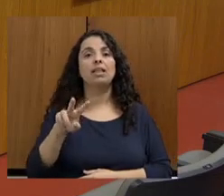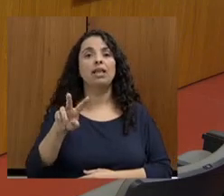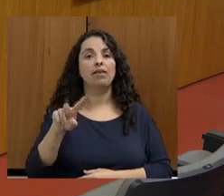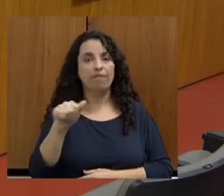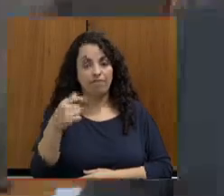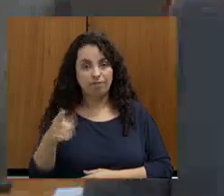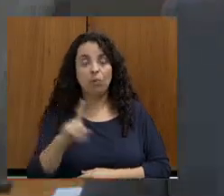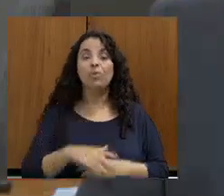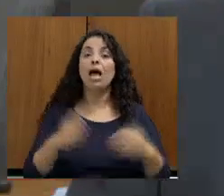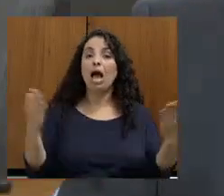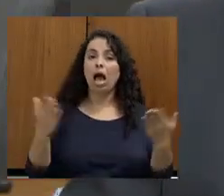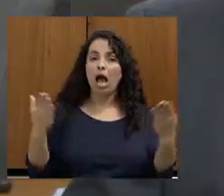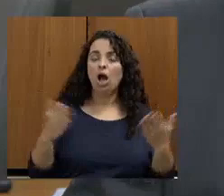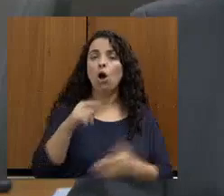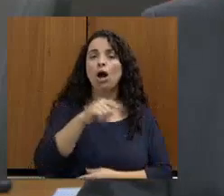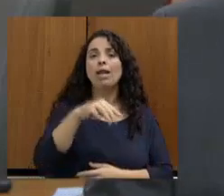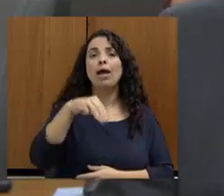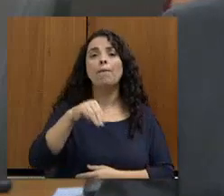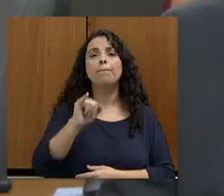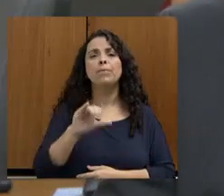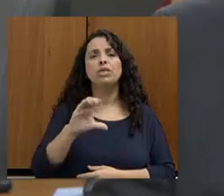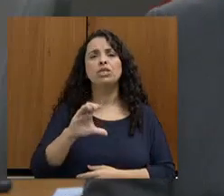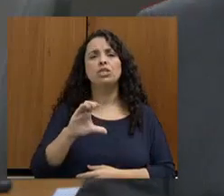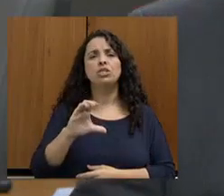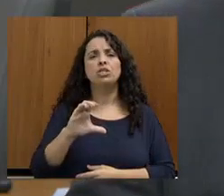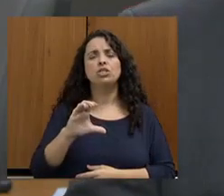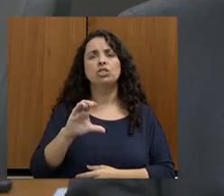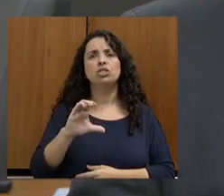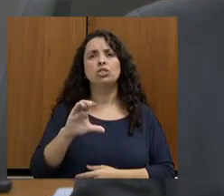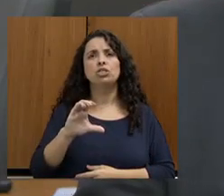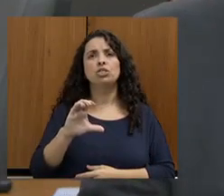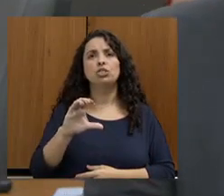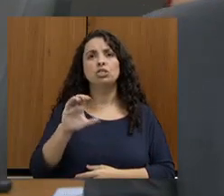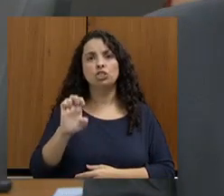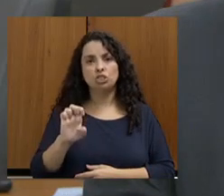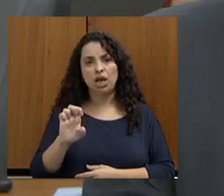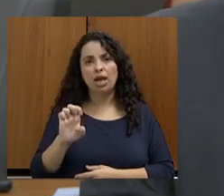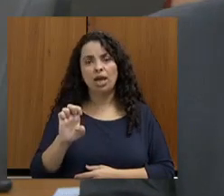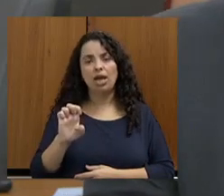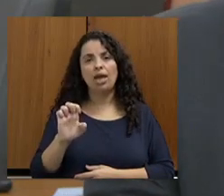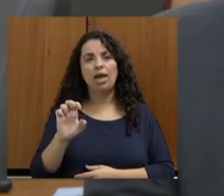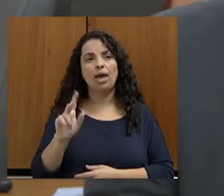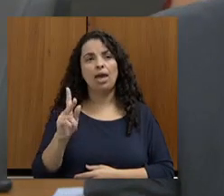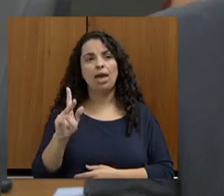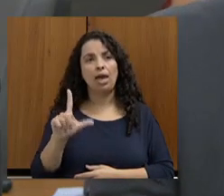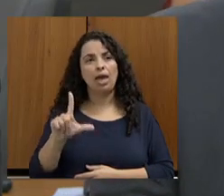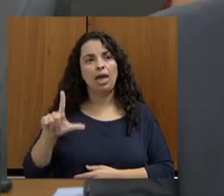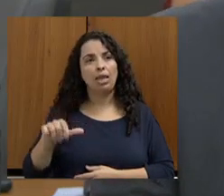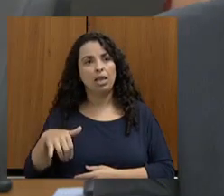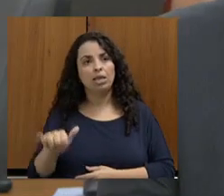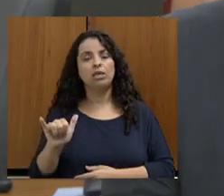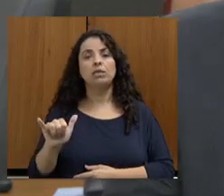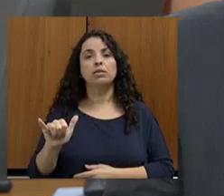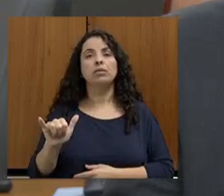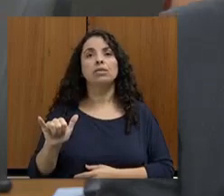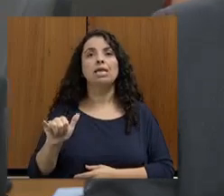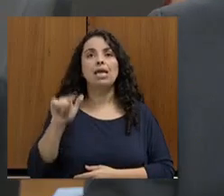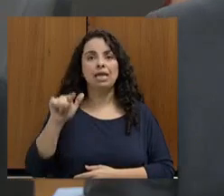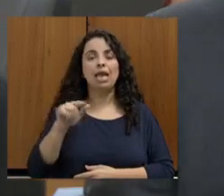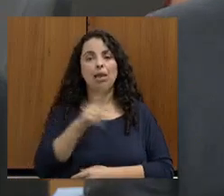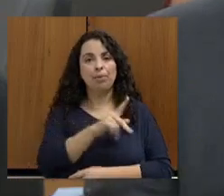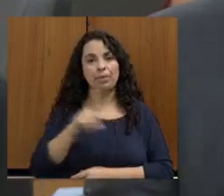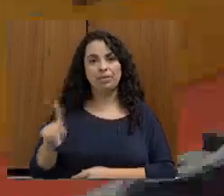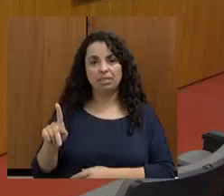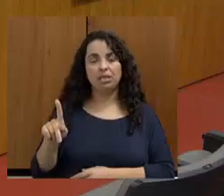para Michele Siqueira, que é presidente da Comissão de Defesa dos Direitos da Pessoa com Deficiência da OAB Minas